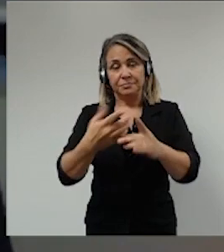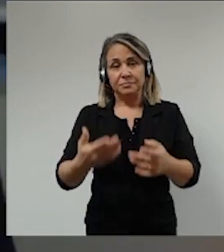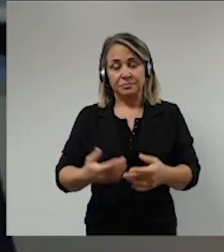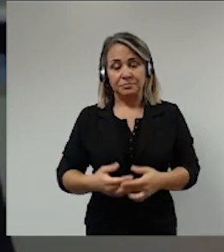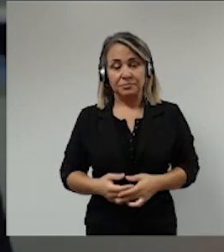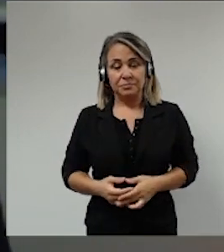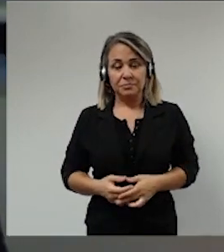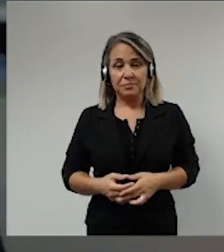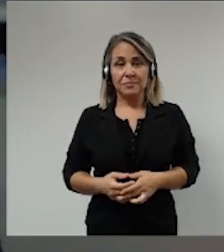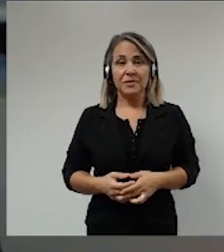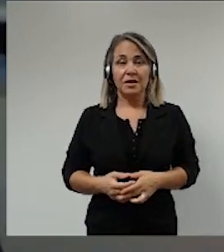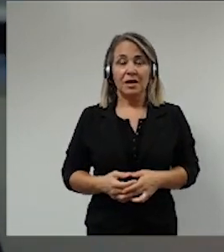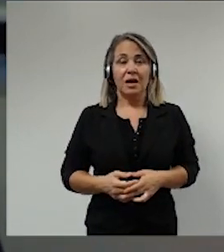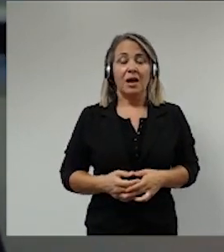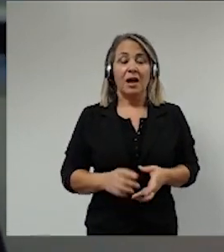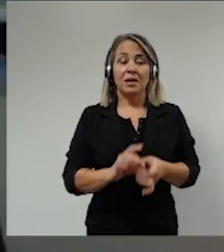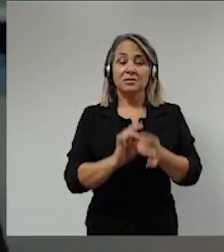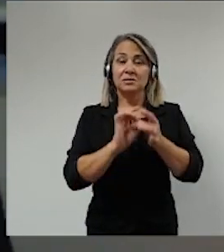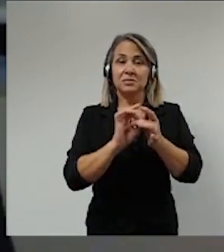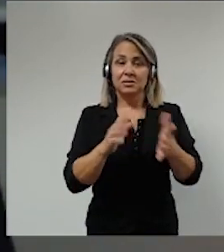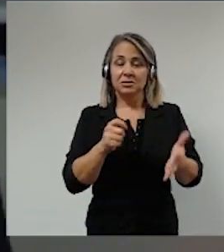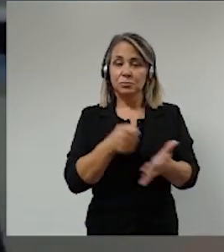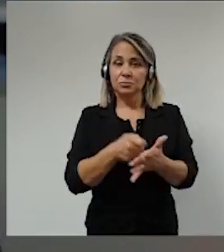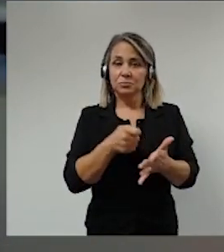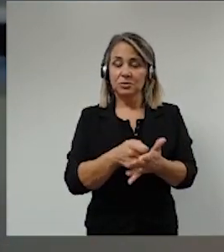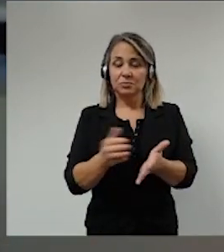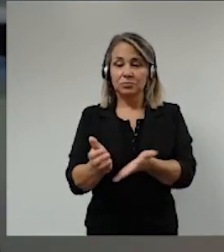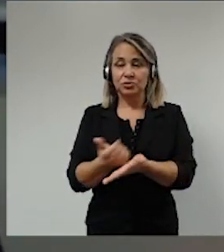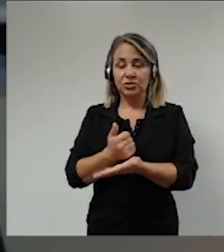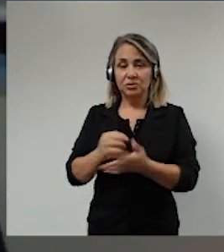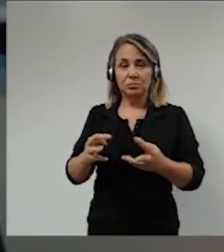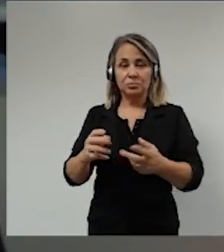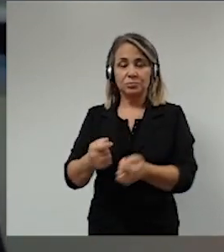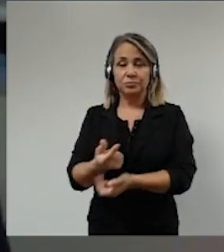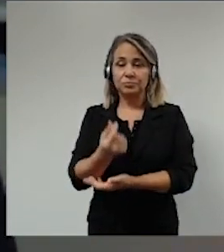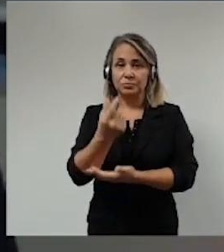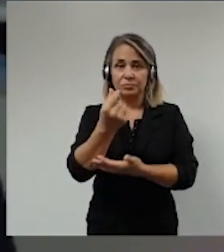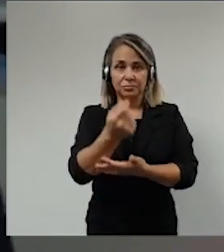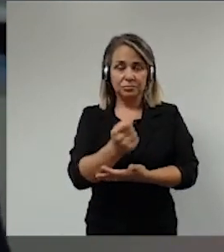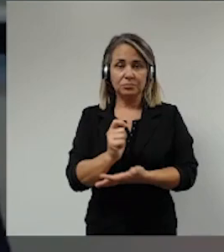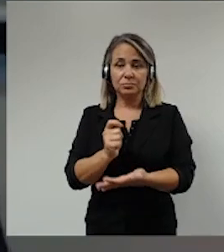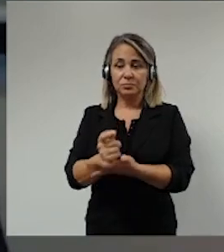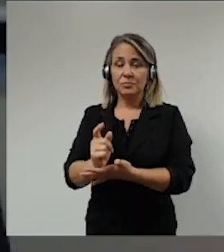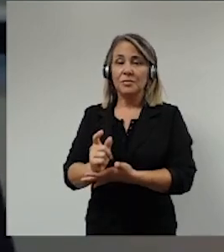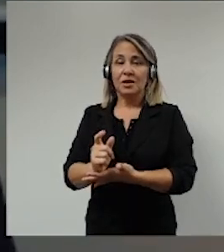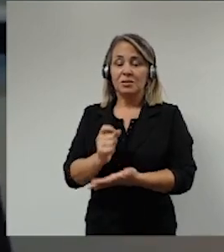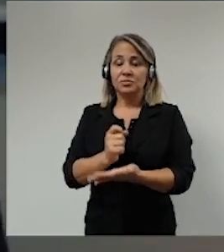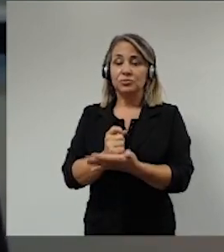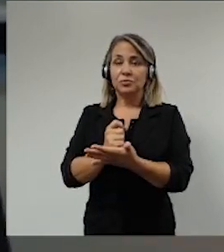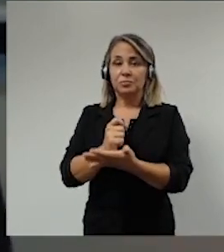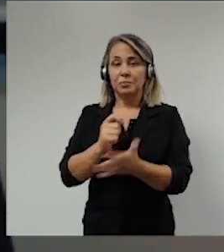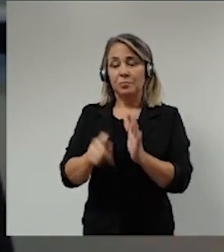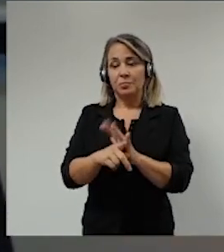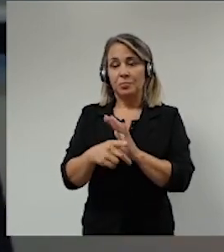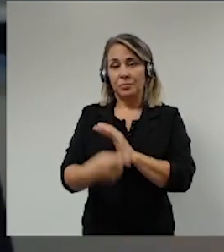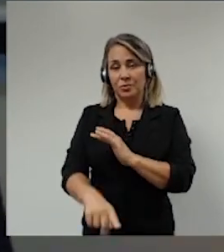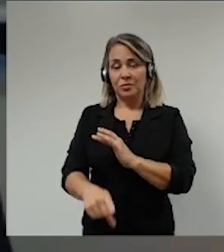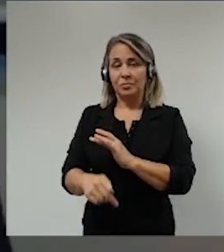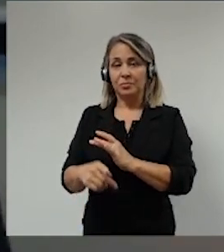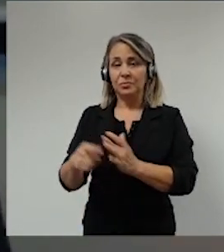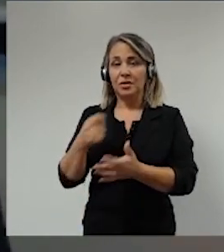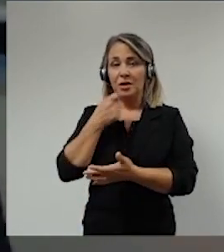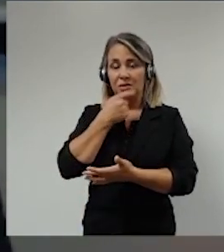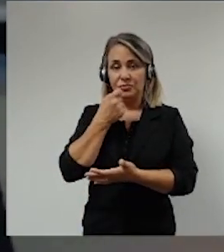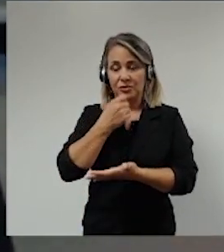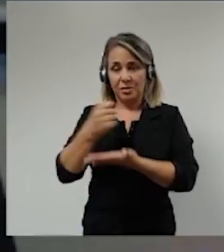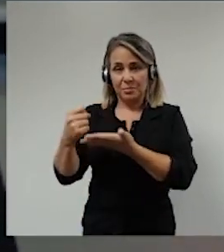a licença compulsória, praticamente retirando todo o valor econômico de patentes farmacêuticas relacionadas ao tratamento